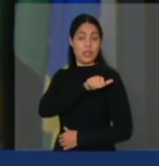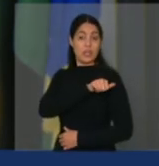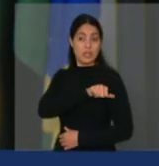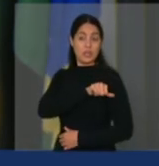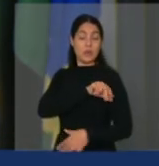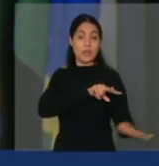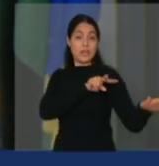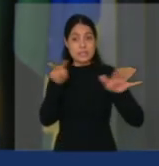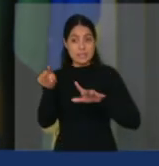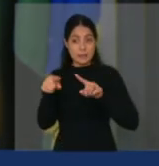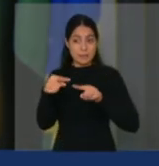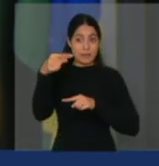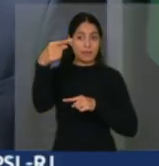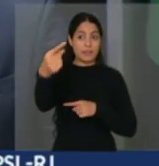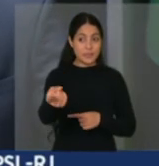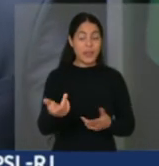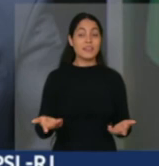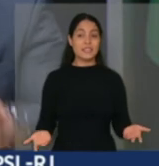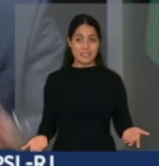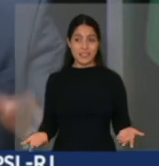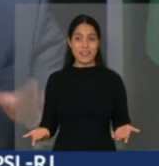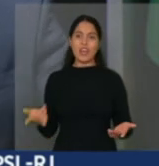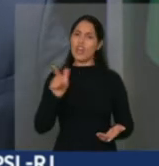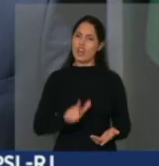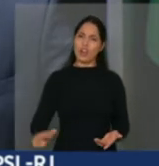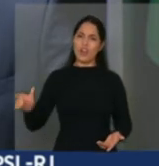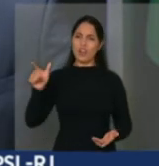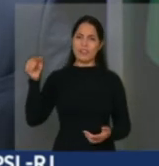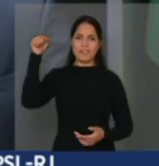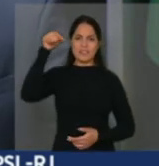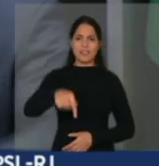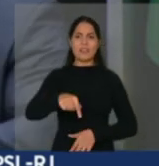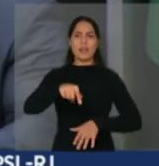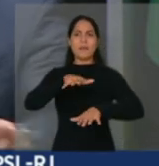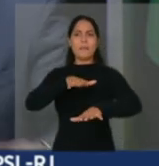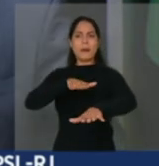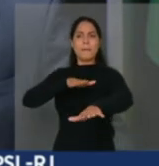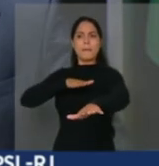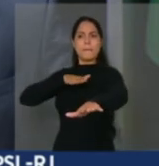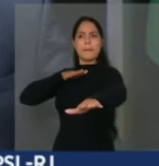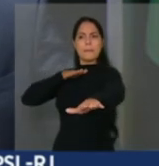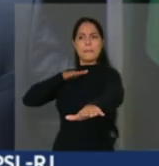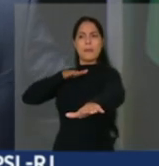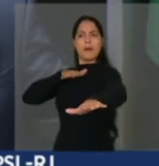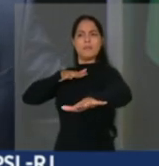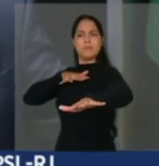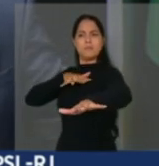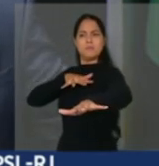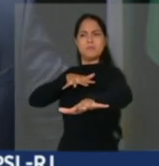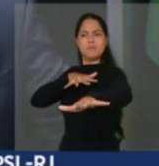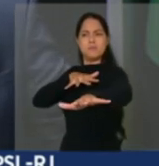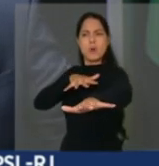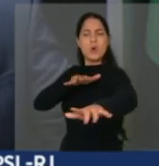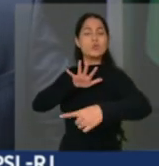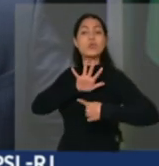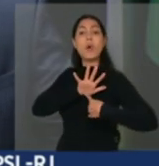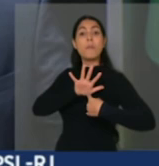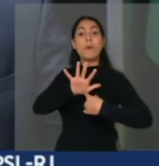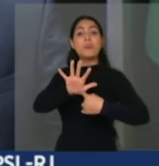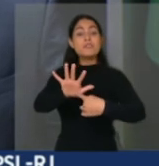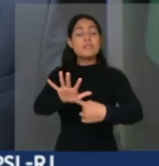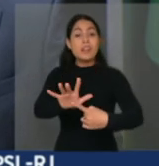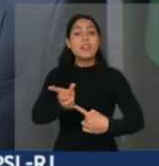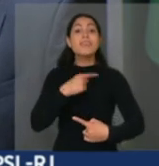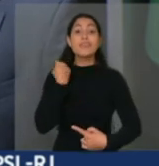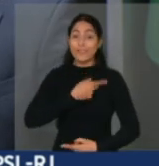semana que vem E olhe que passaram por aqui fazendo a sua grande exibição do nosso aparato do exército e de todas